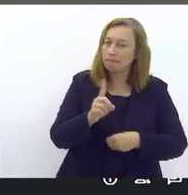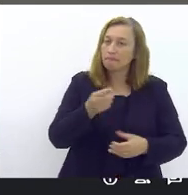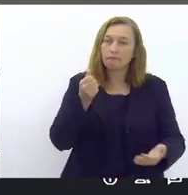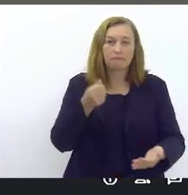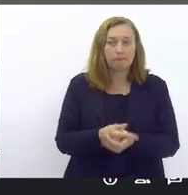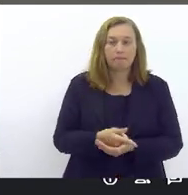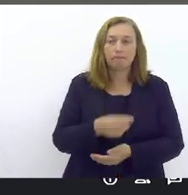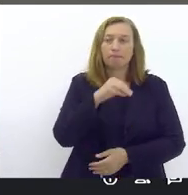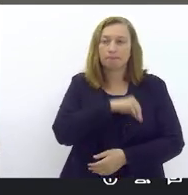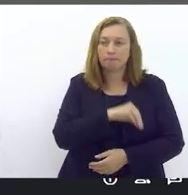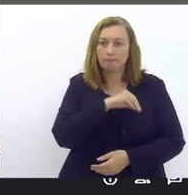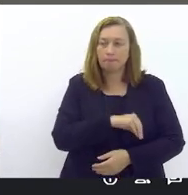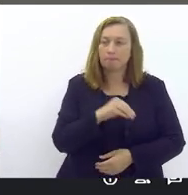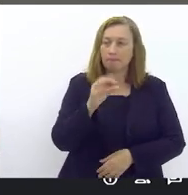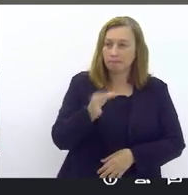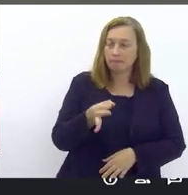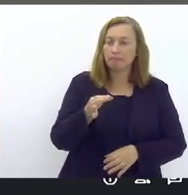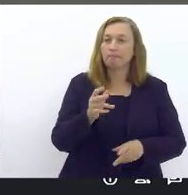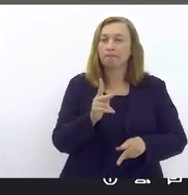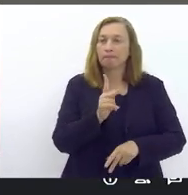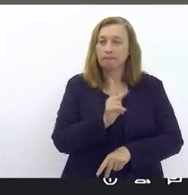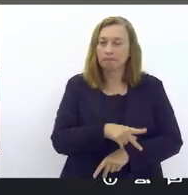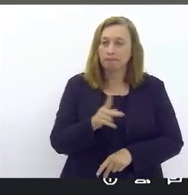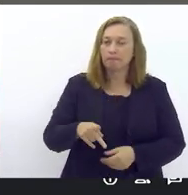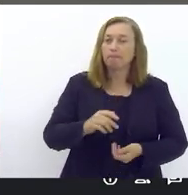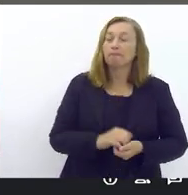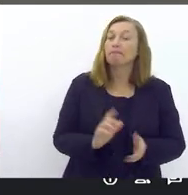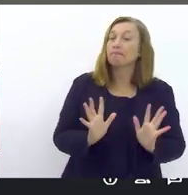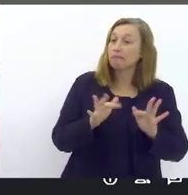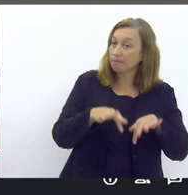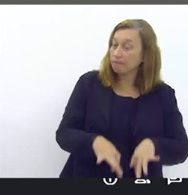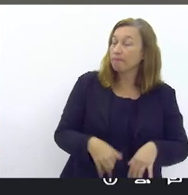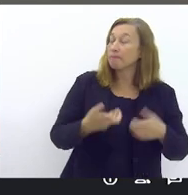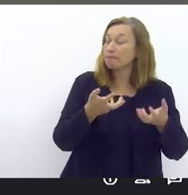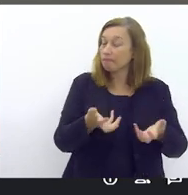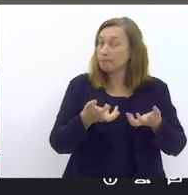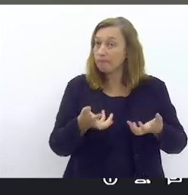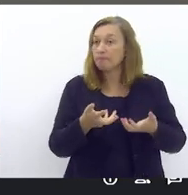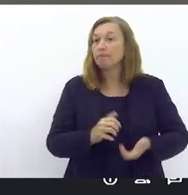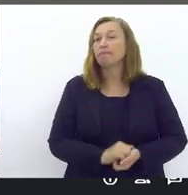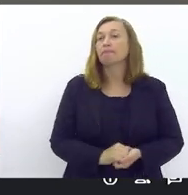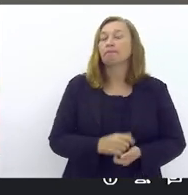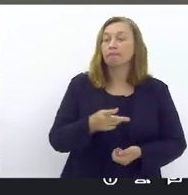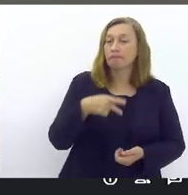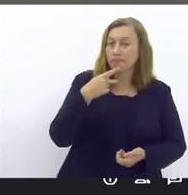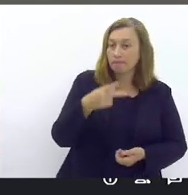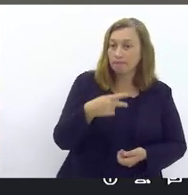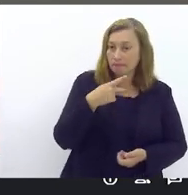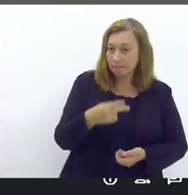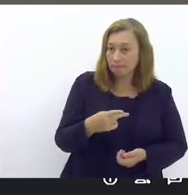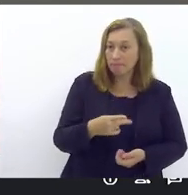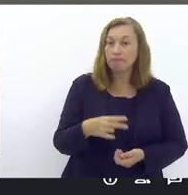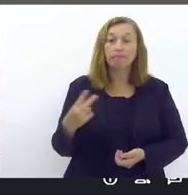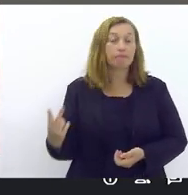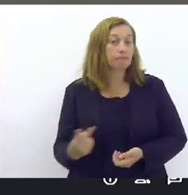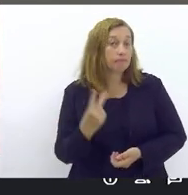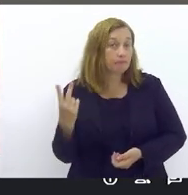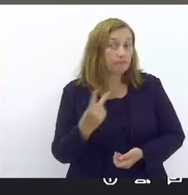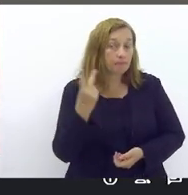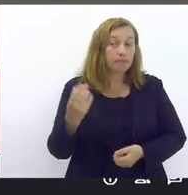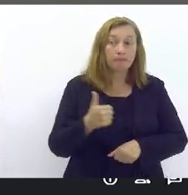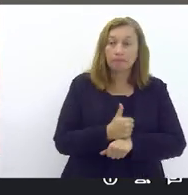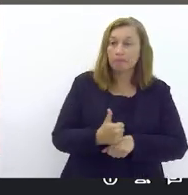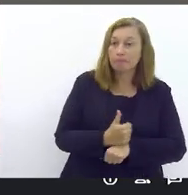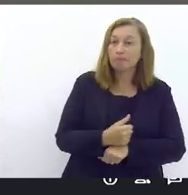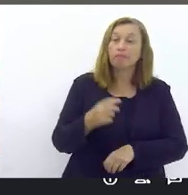Pedi conclusão, companheira. Obrigado. Concluindo, eu quero colocar que falar da valorização dos